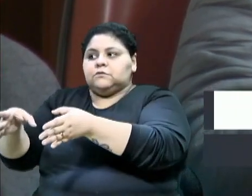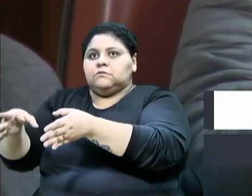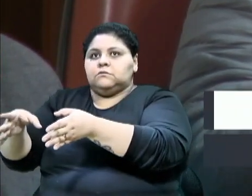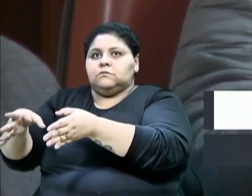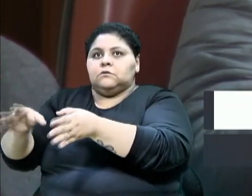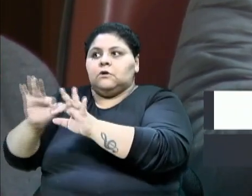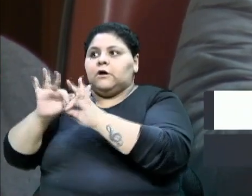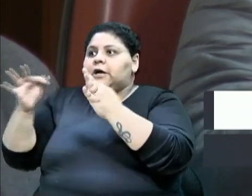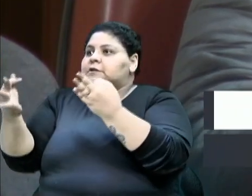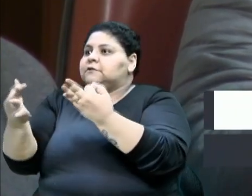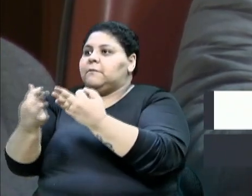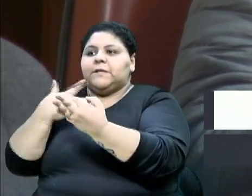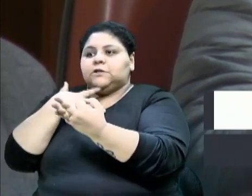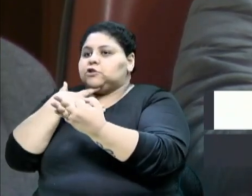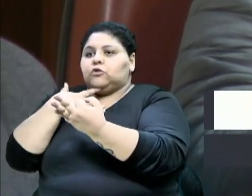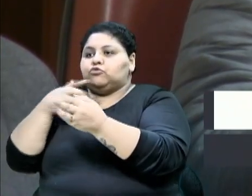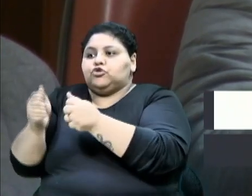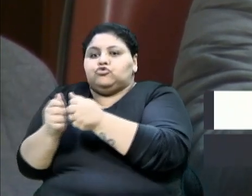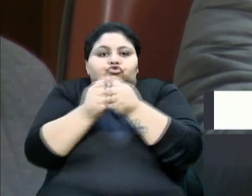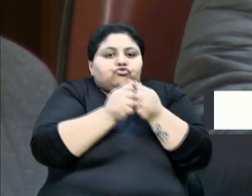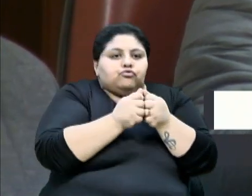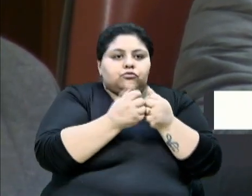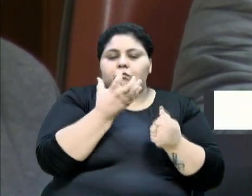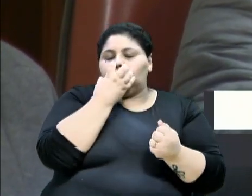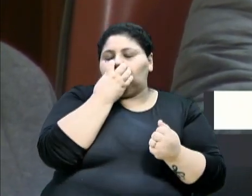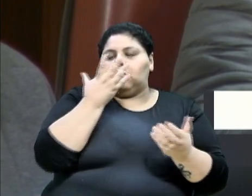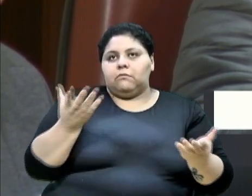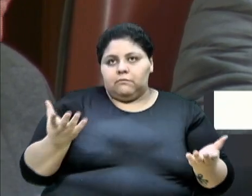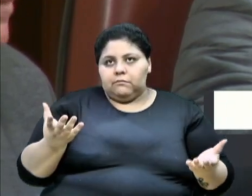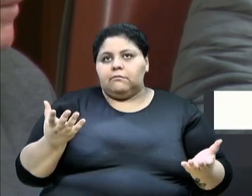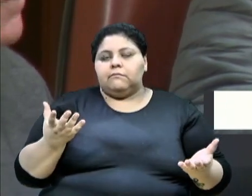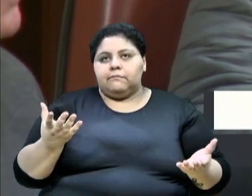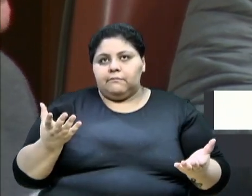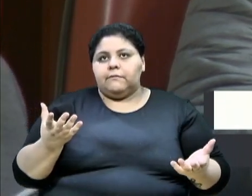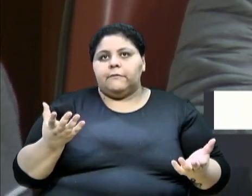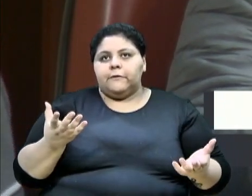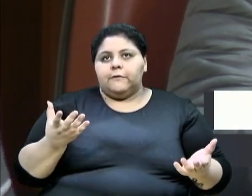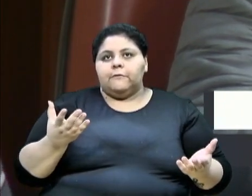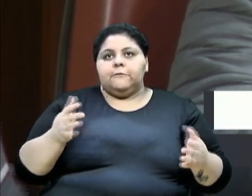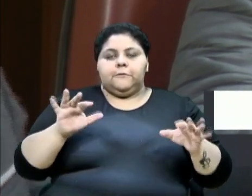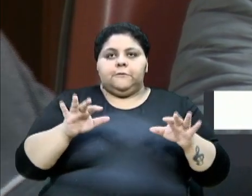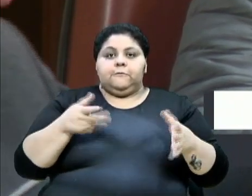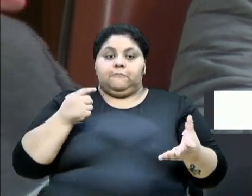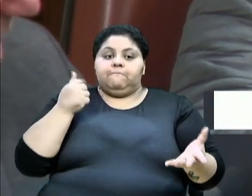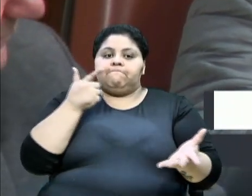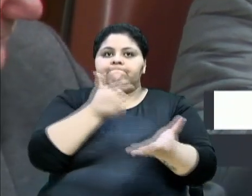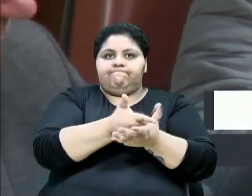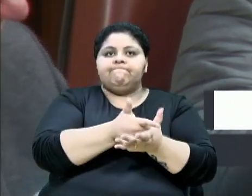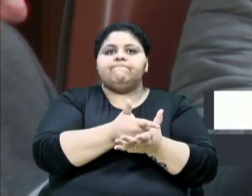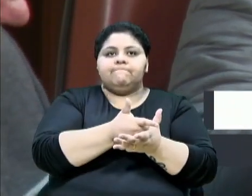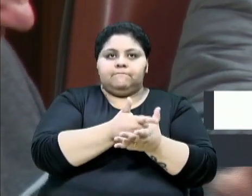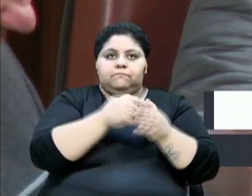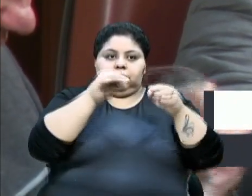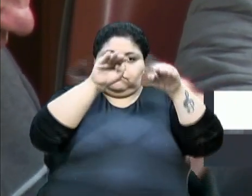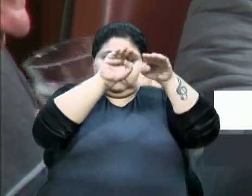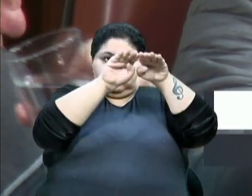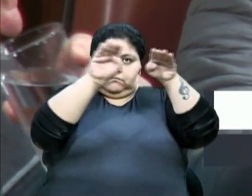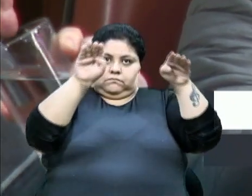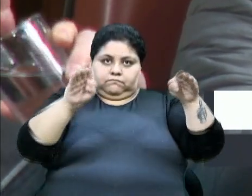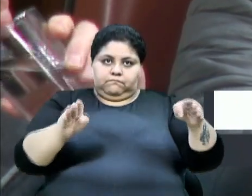morreu, o pitbull que tinha 5, 6 cachorros, o porquinho dando mamar, o pitbull dando mamar pro